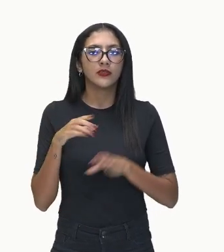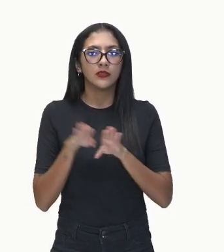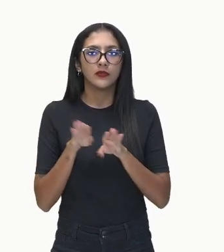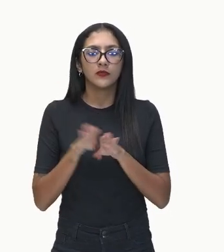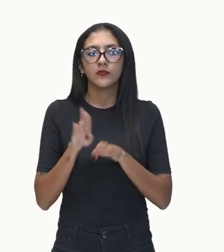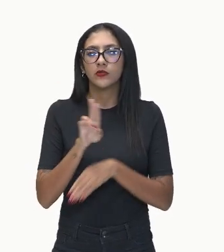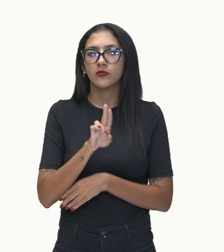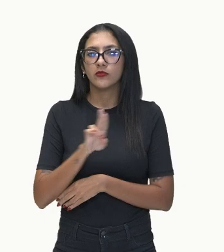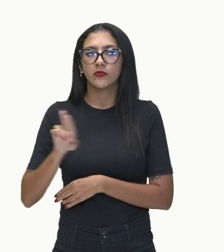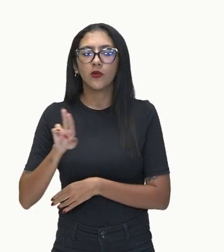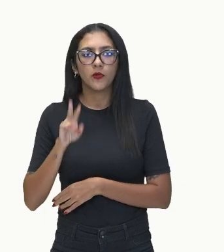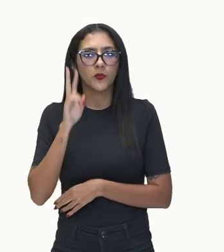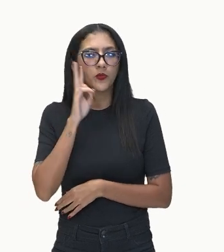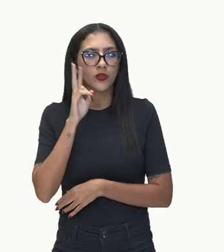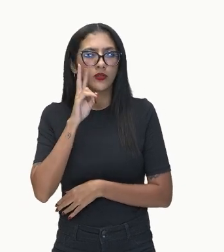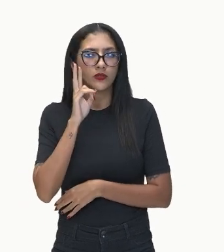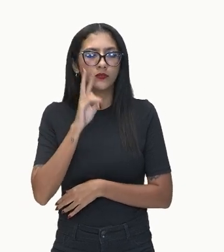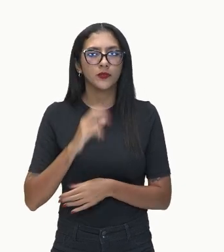que foi o